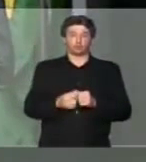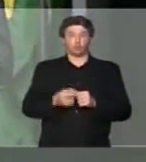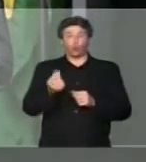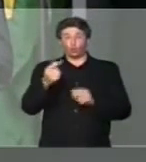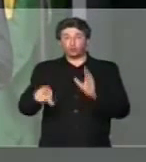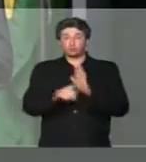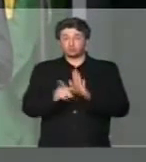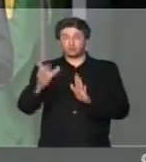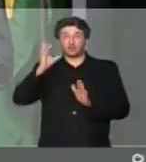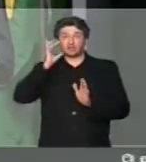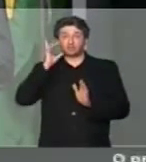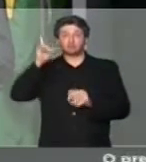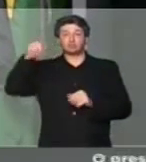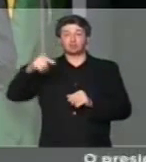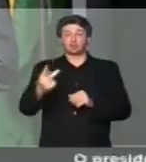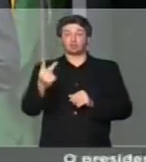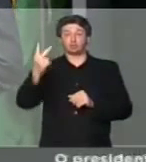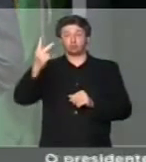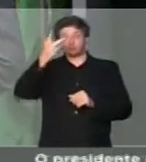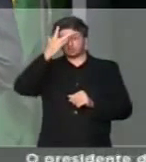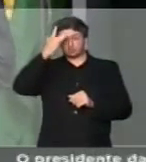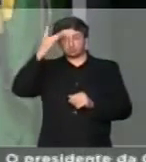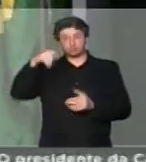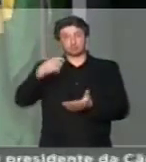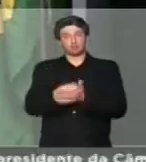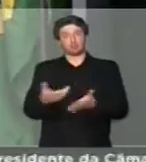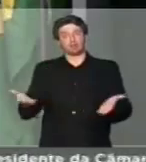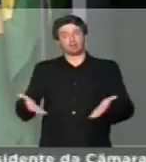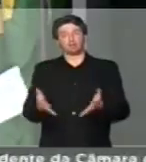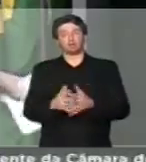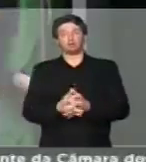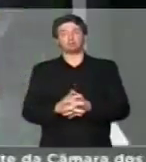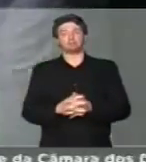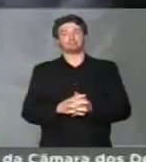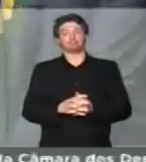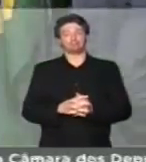Rousseff são todos brasileiros que pagam nesse momento. Está encerrada.